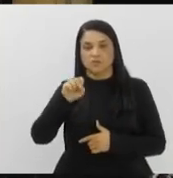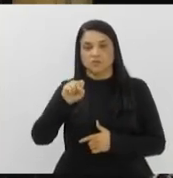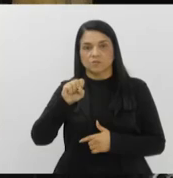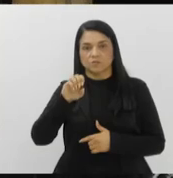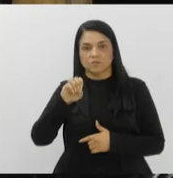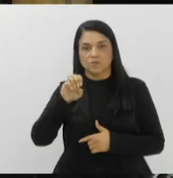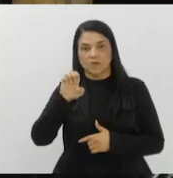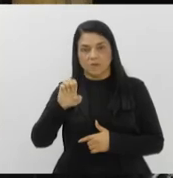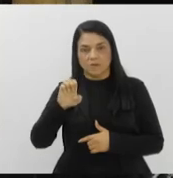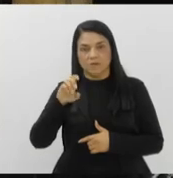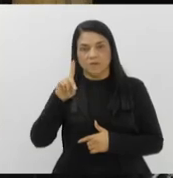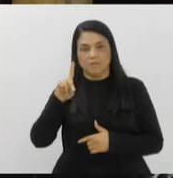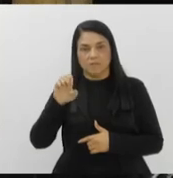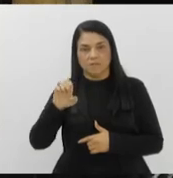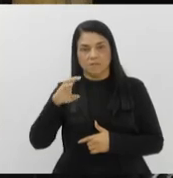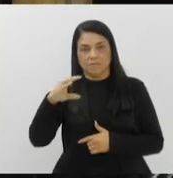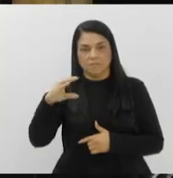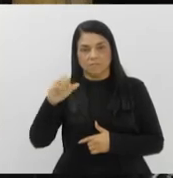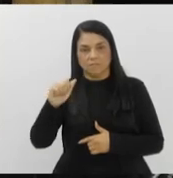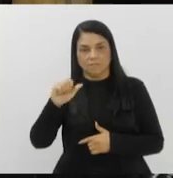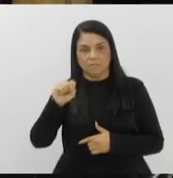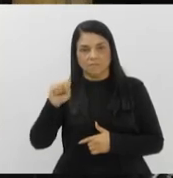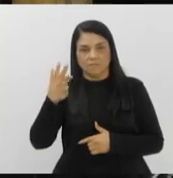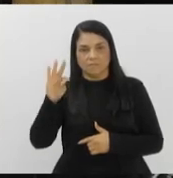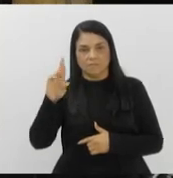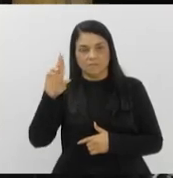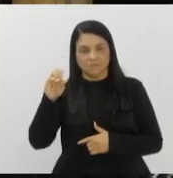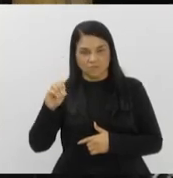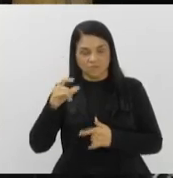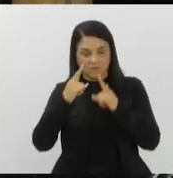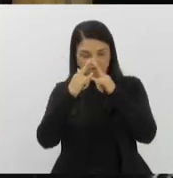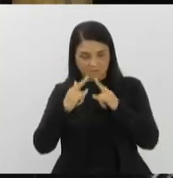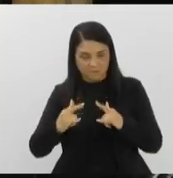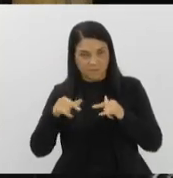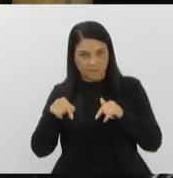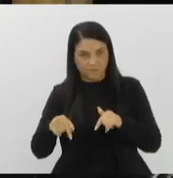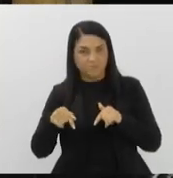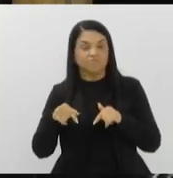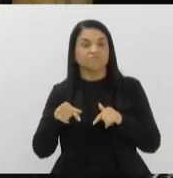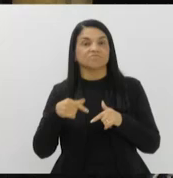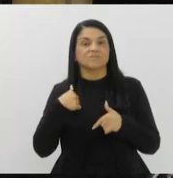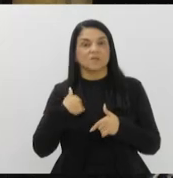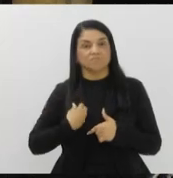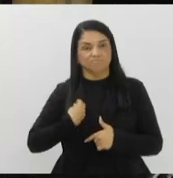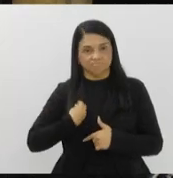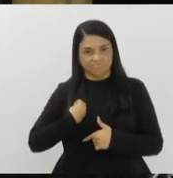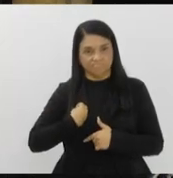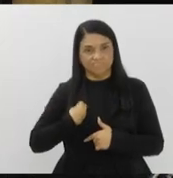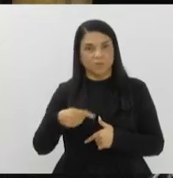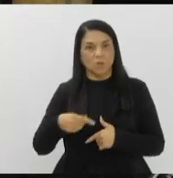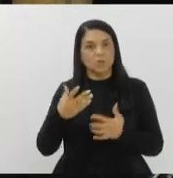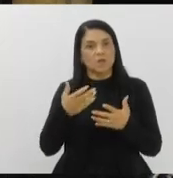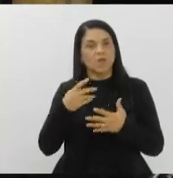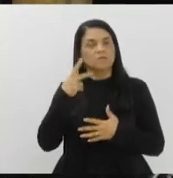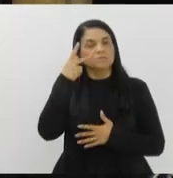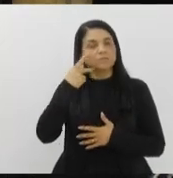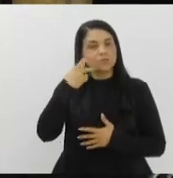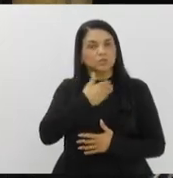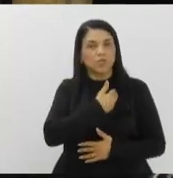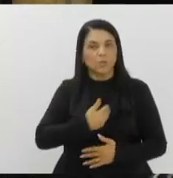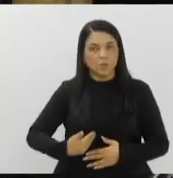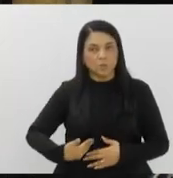E eu gostaria de falar mais sobre a política